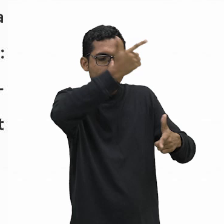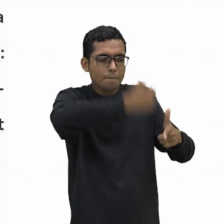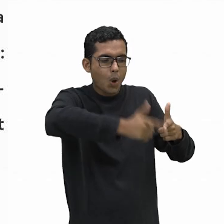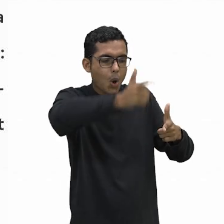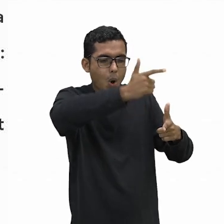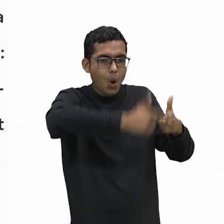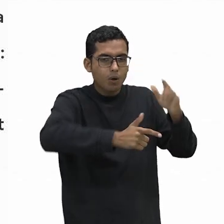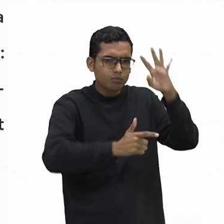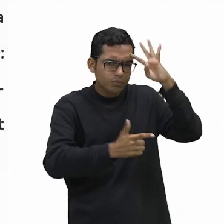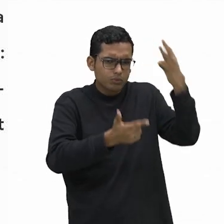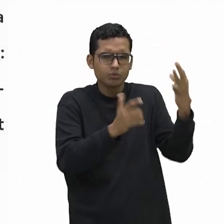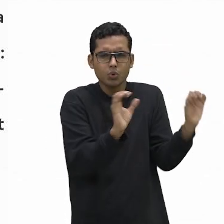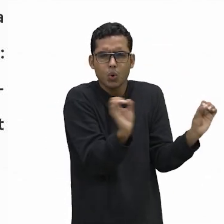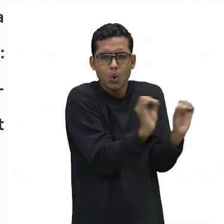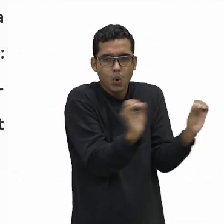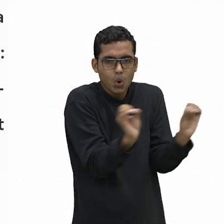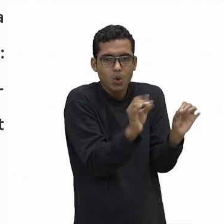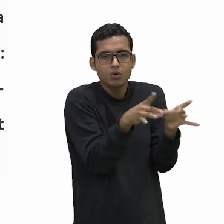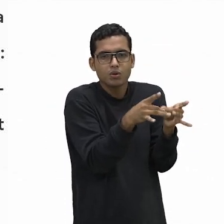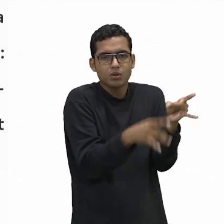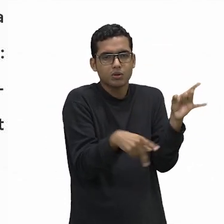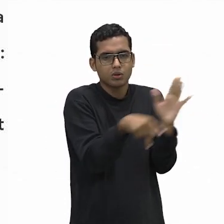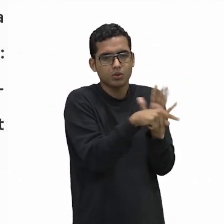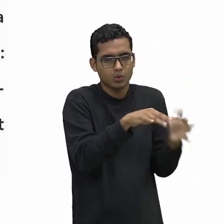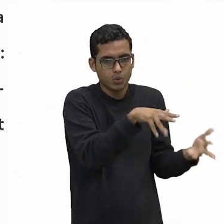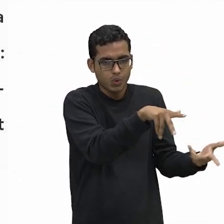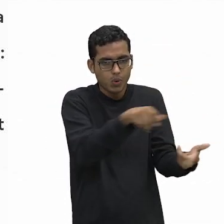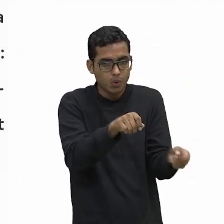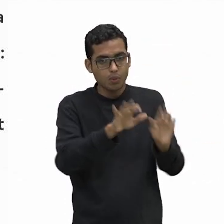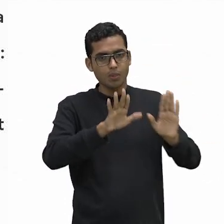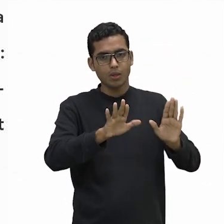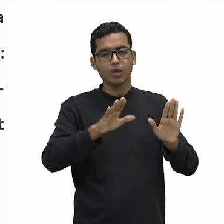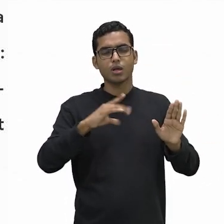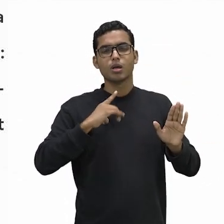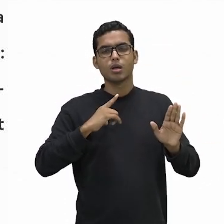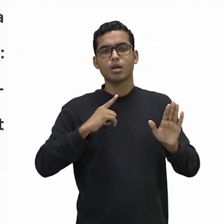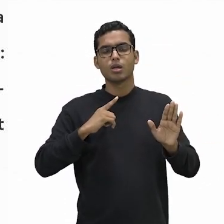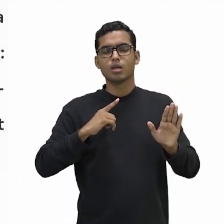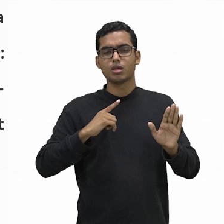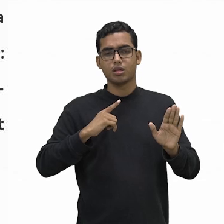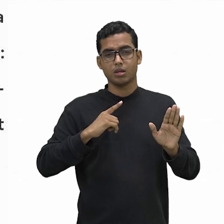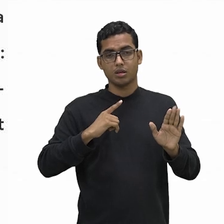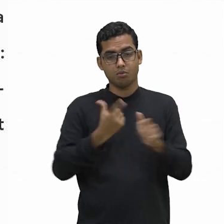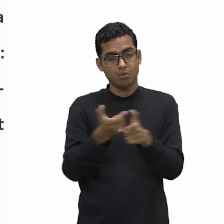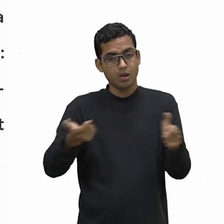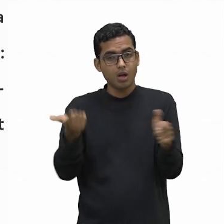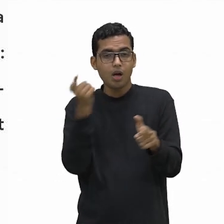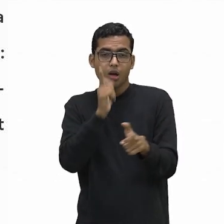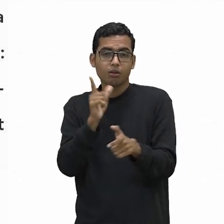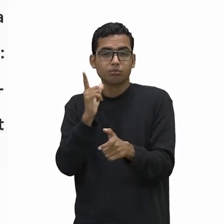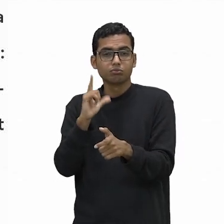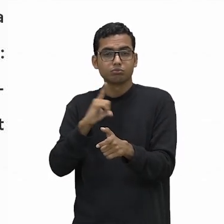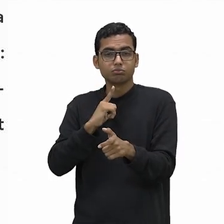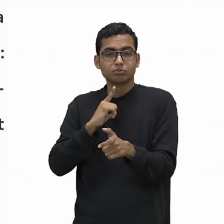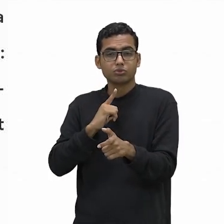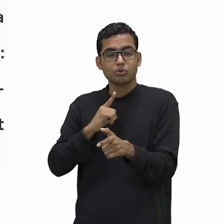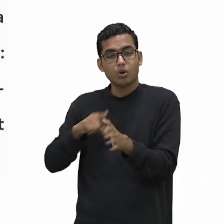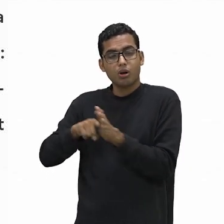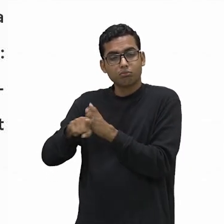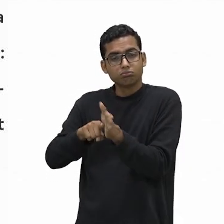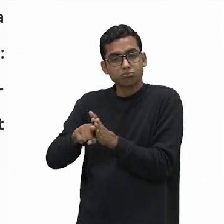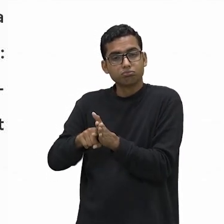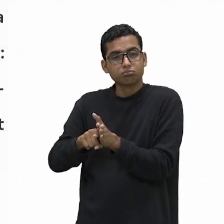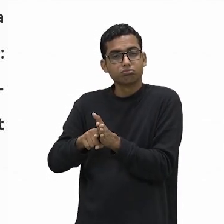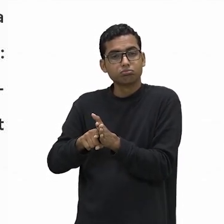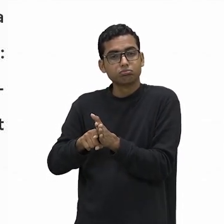da descrição física do mundo, sendo que muitos estão na fronteira da pesquisa física atual. Então, veja